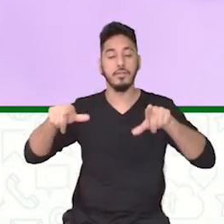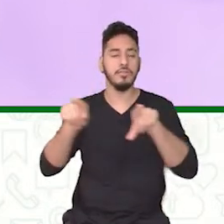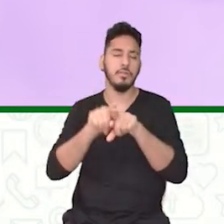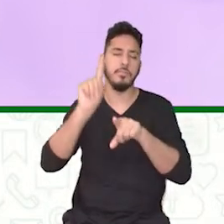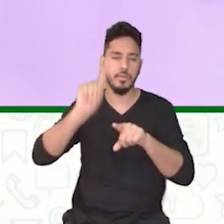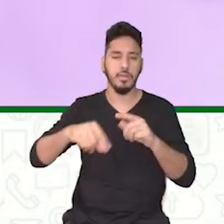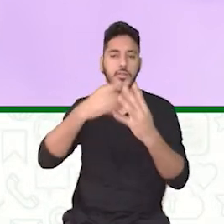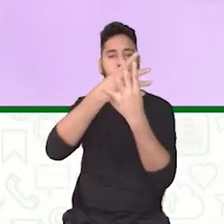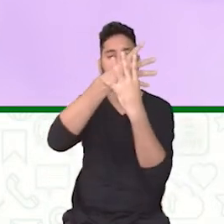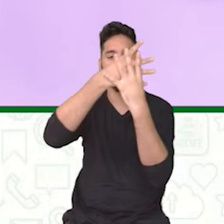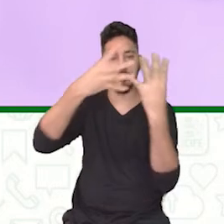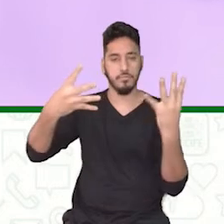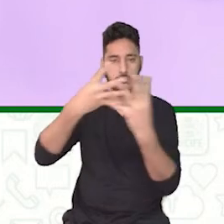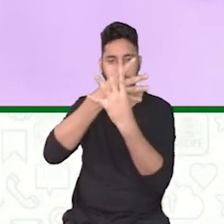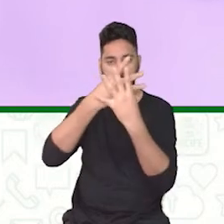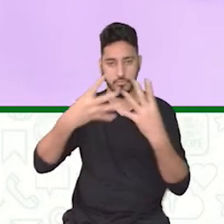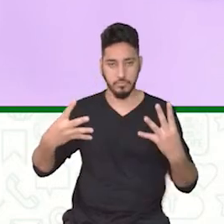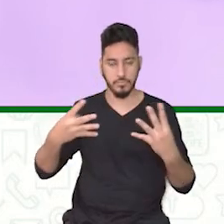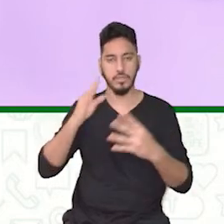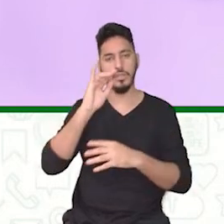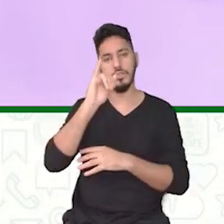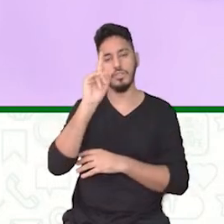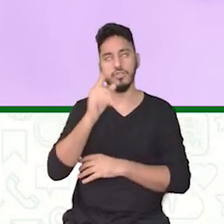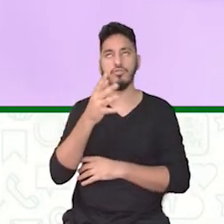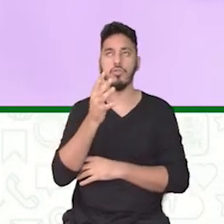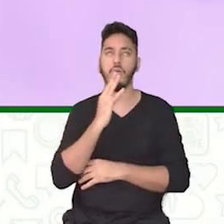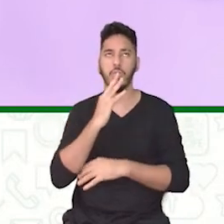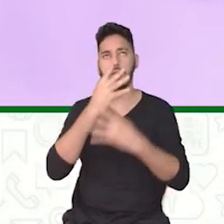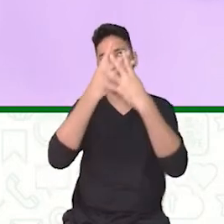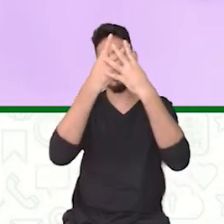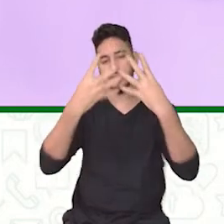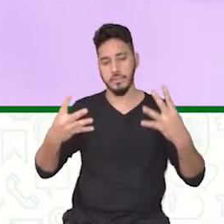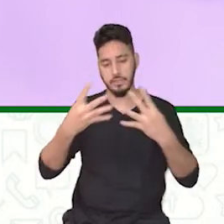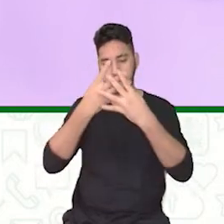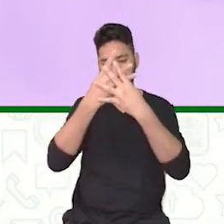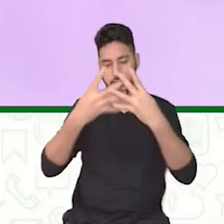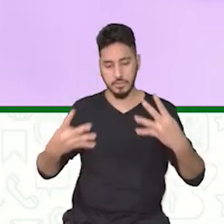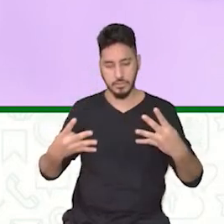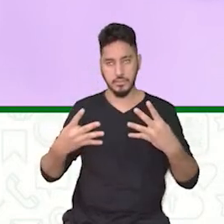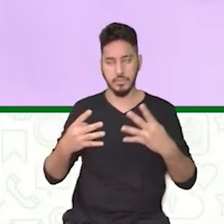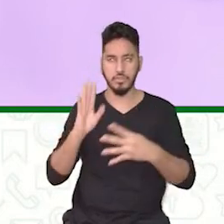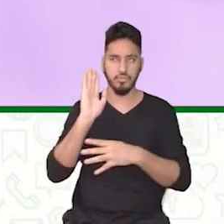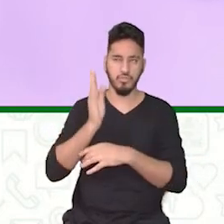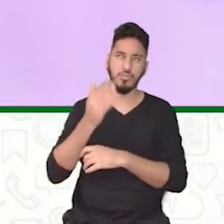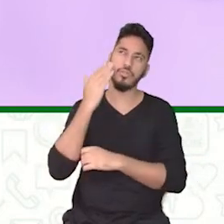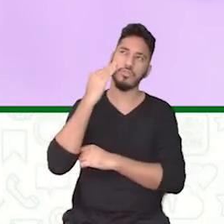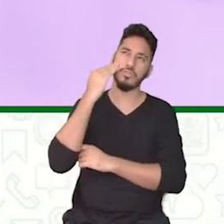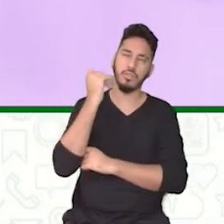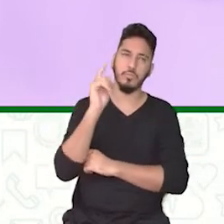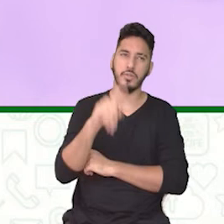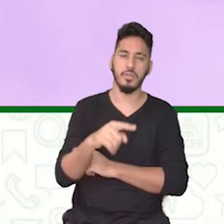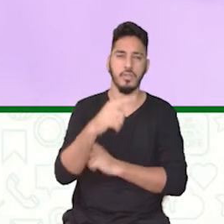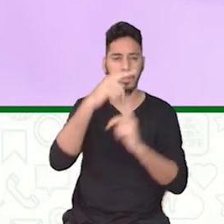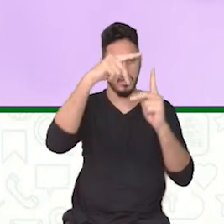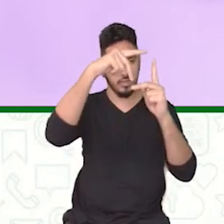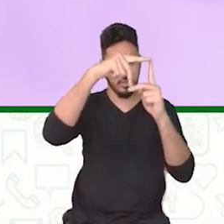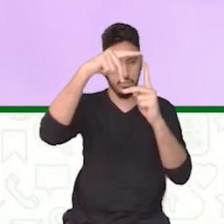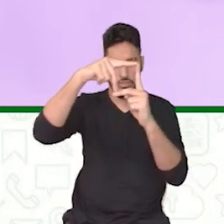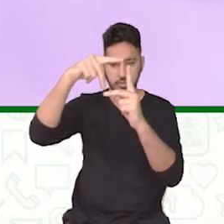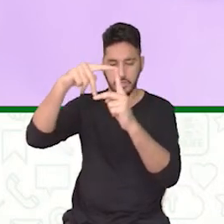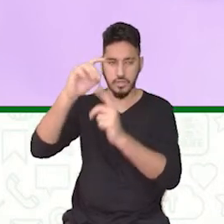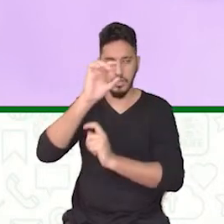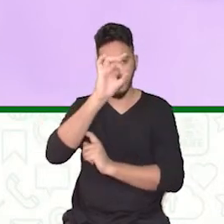quadriculada. Então, se a gente já conhece a malha quadriculada, já sabemos que a medida de cada quadrinho,